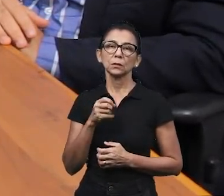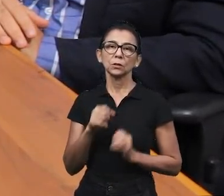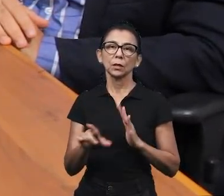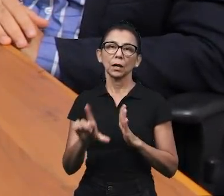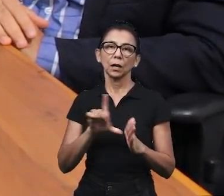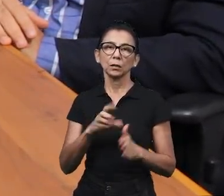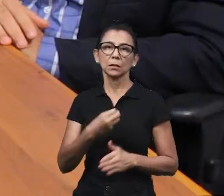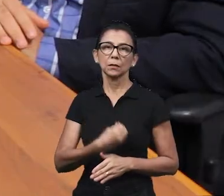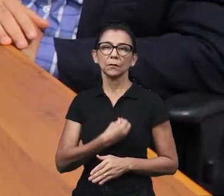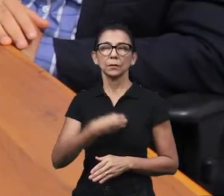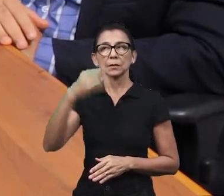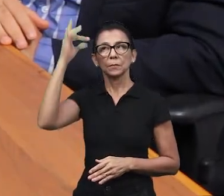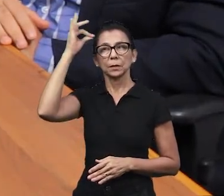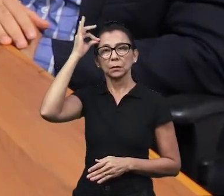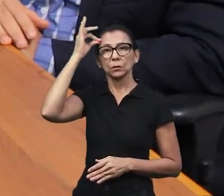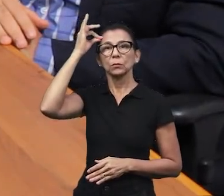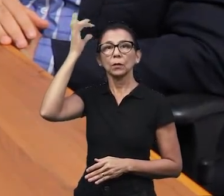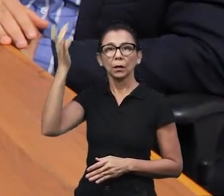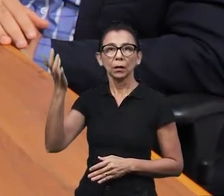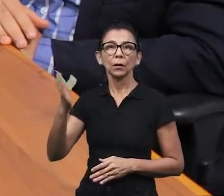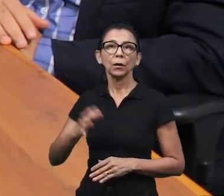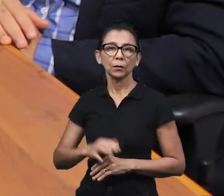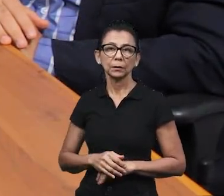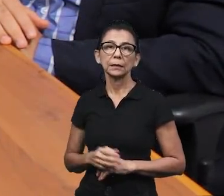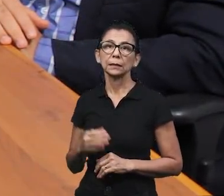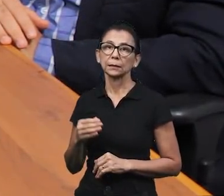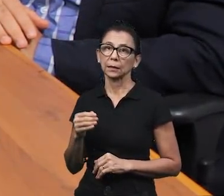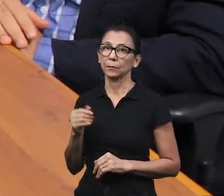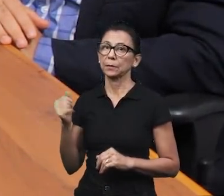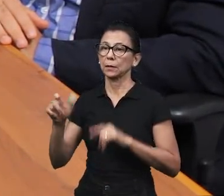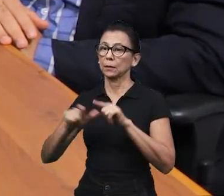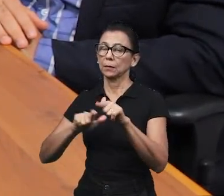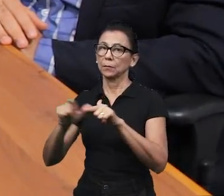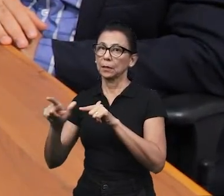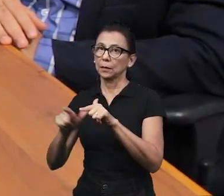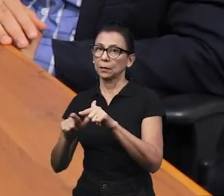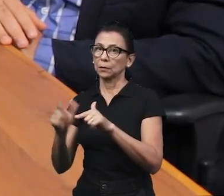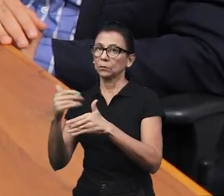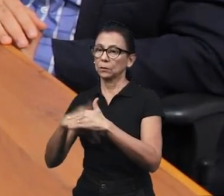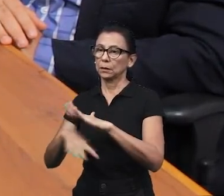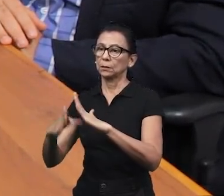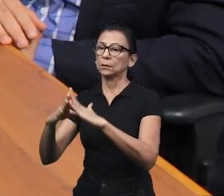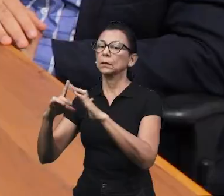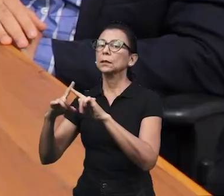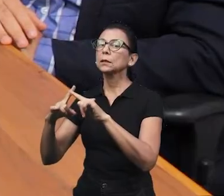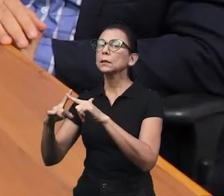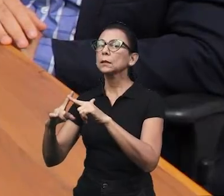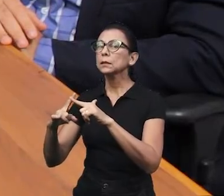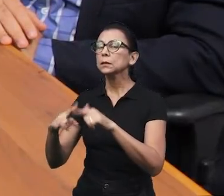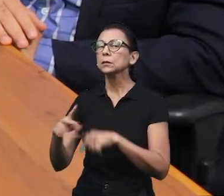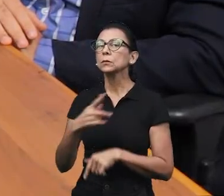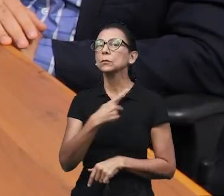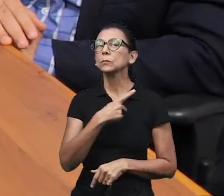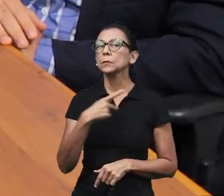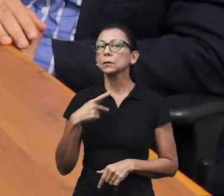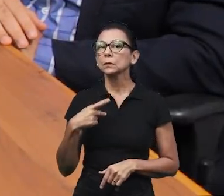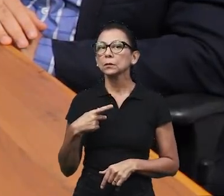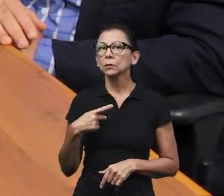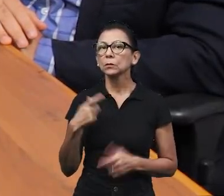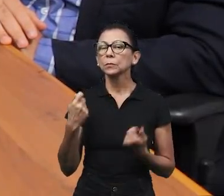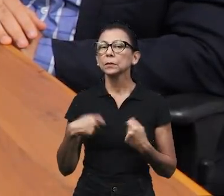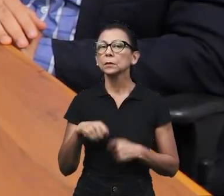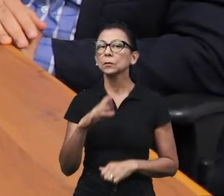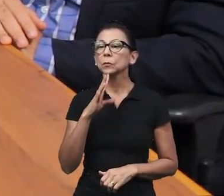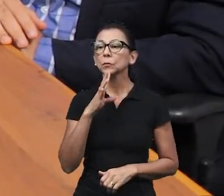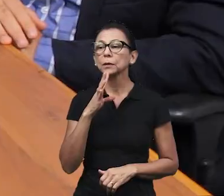o importante, né, está integrada nas atividades da igreja. Sim. Não é? O pastor tem que ter conhecimento